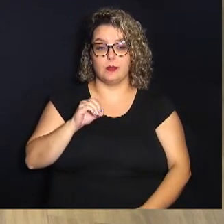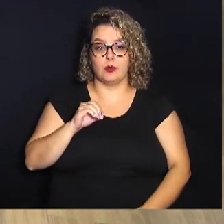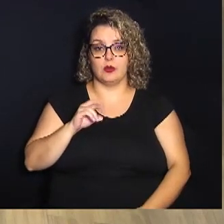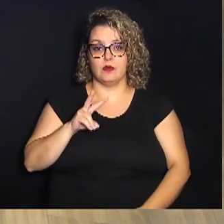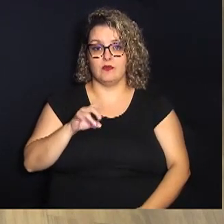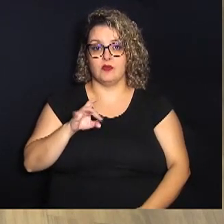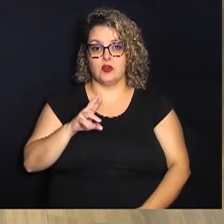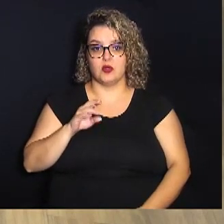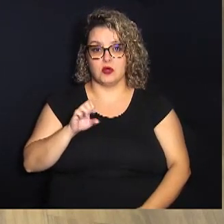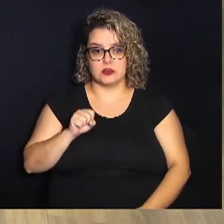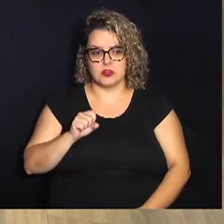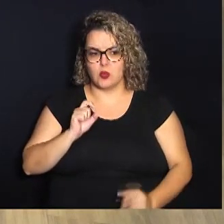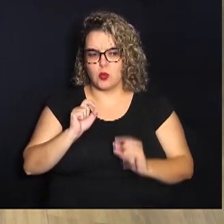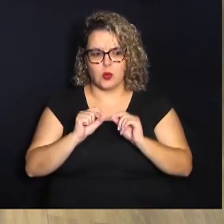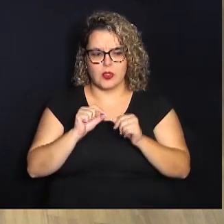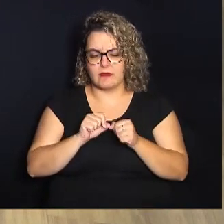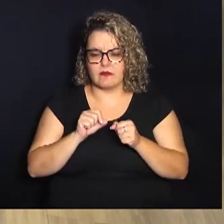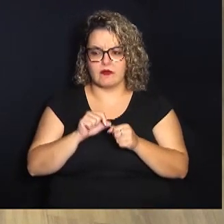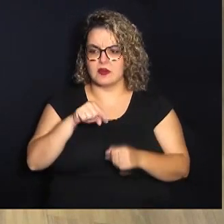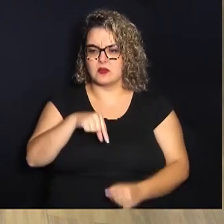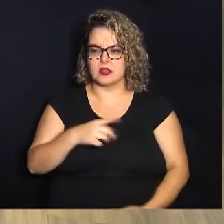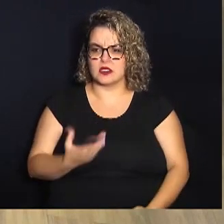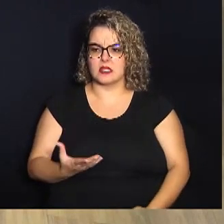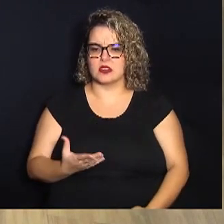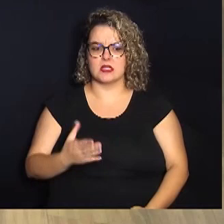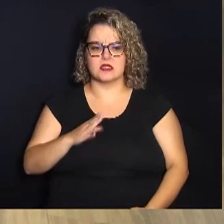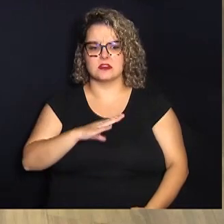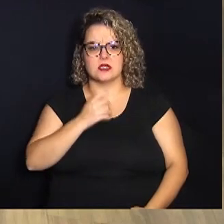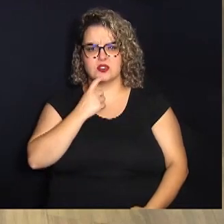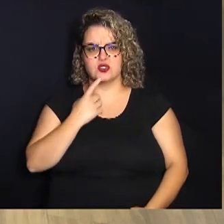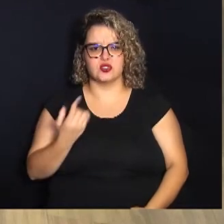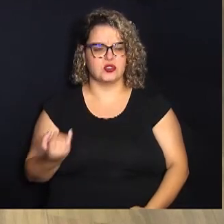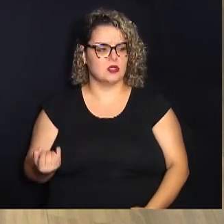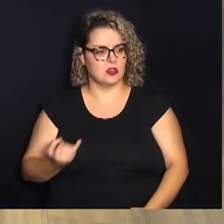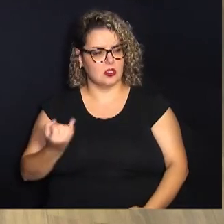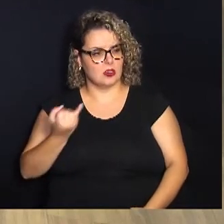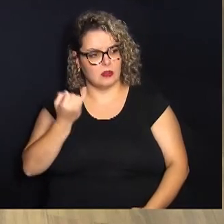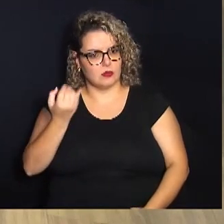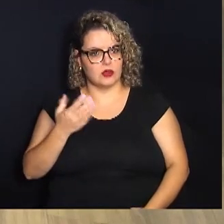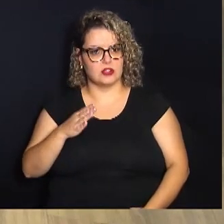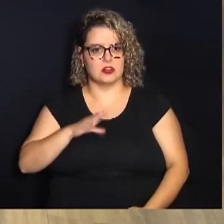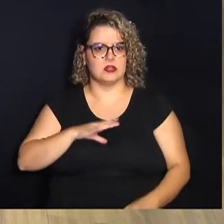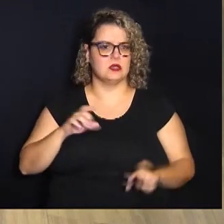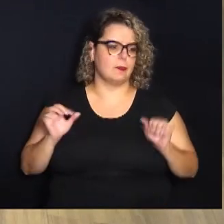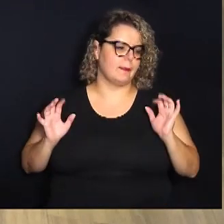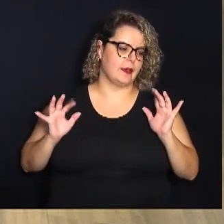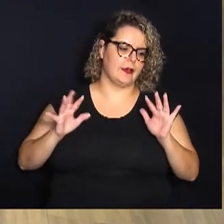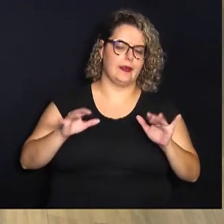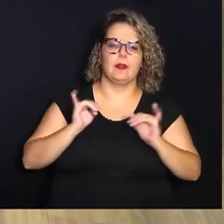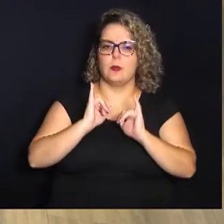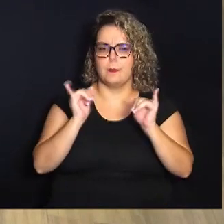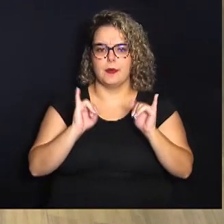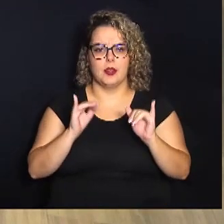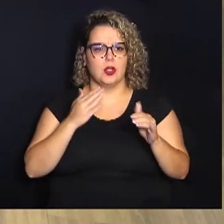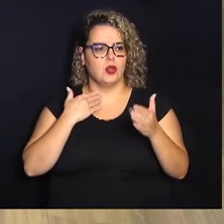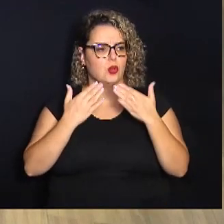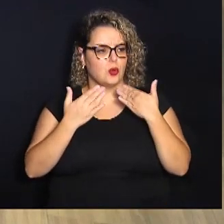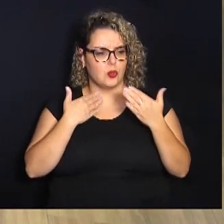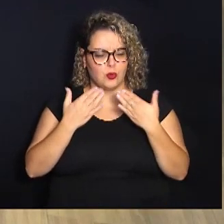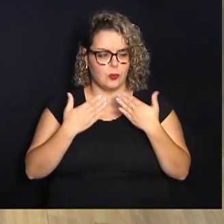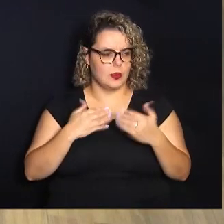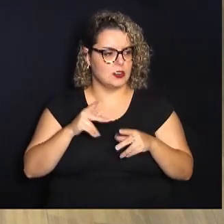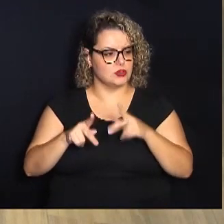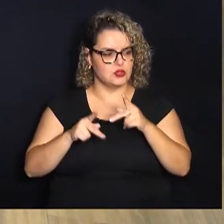sido feito aqui na cidade de Campinas? A importância desses multirões, é campanha, é conversa com a população,